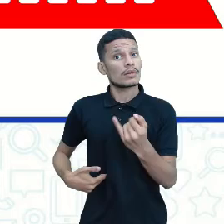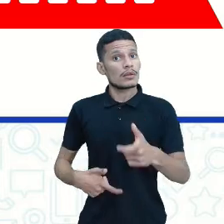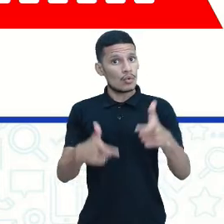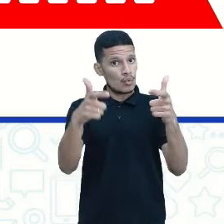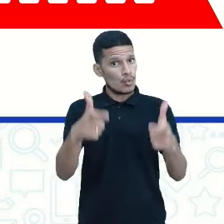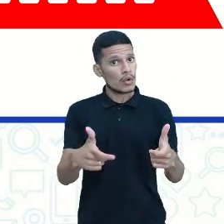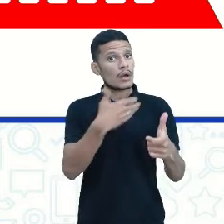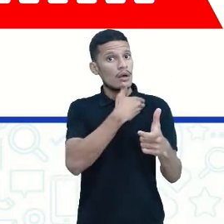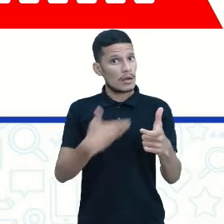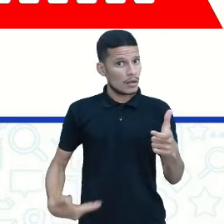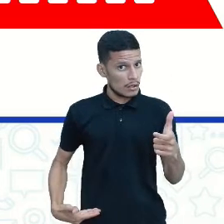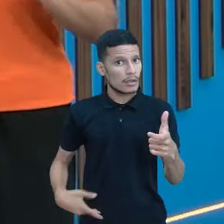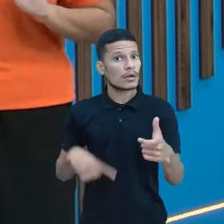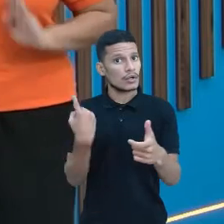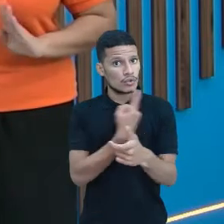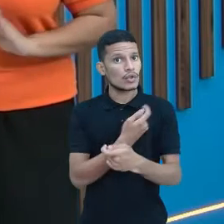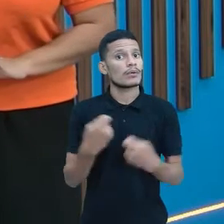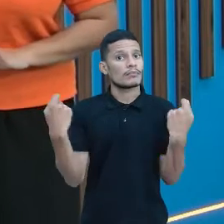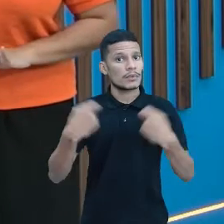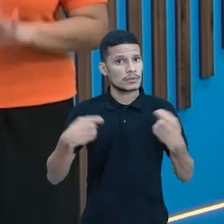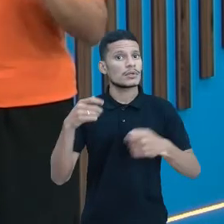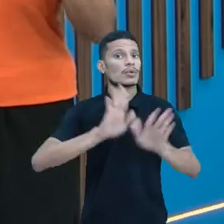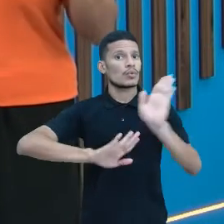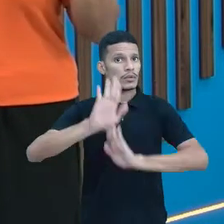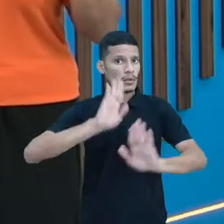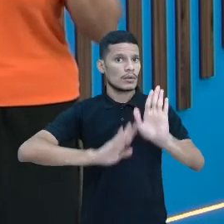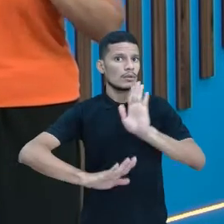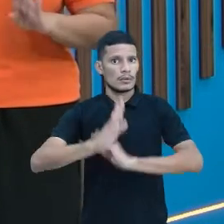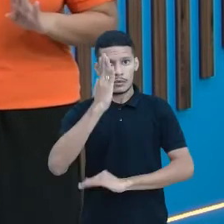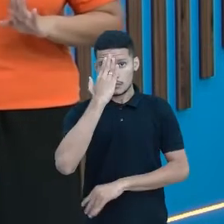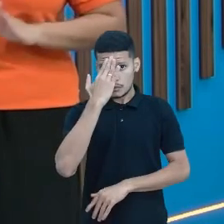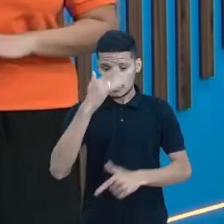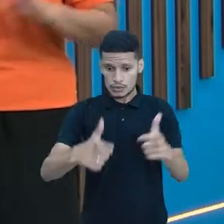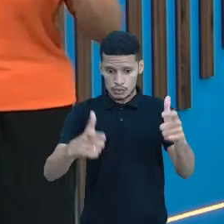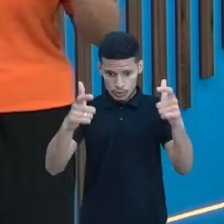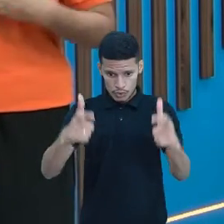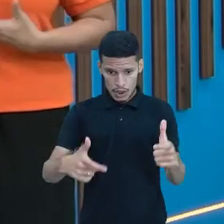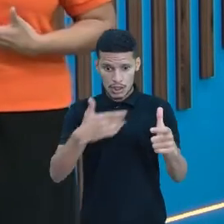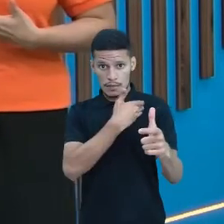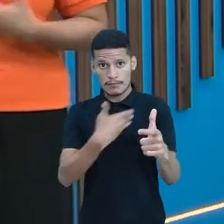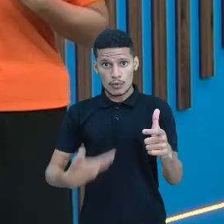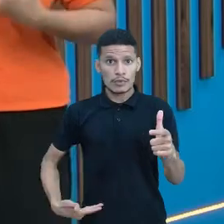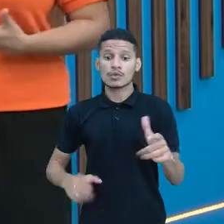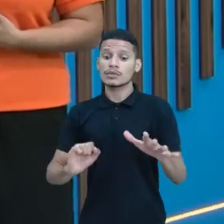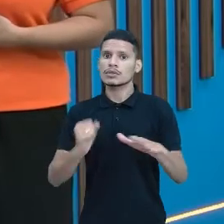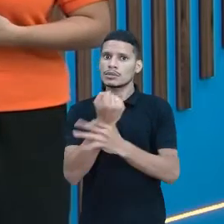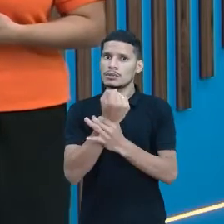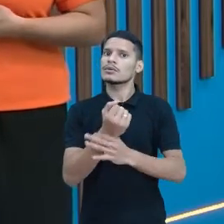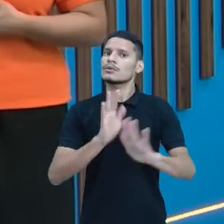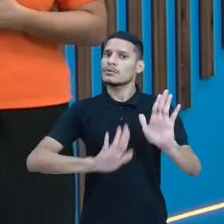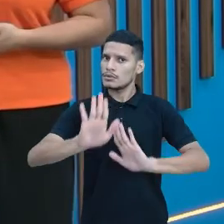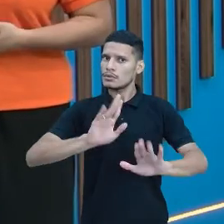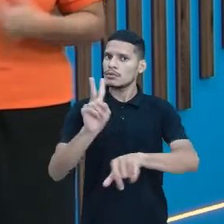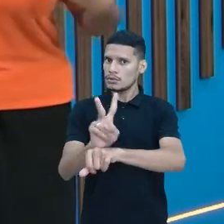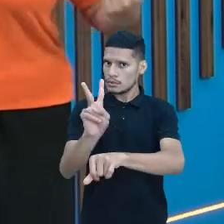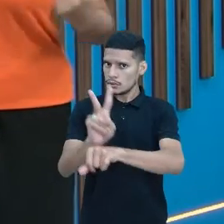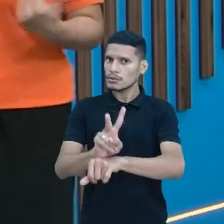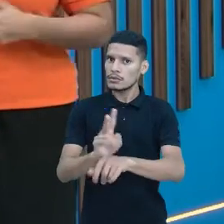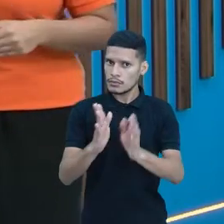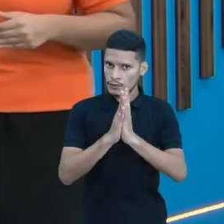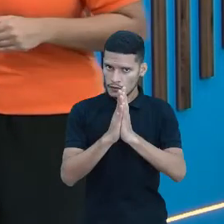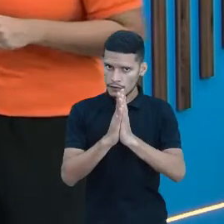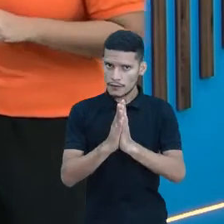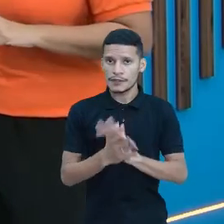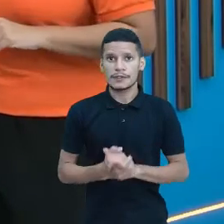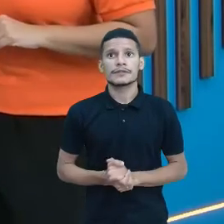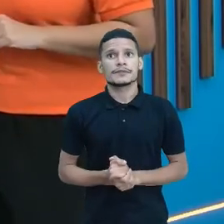tá? Precisamos ter muito cuidado com isso. Local público, gente, segurança, se preservem, por favor, se cuidem, nos cuidemos,